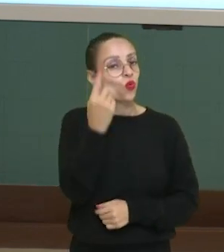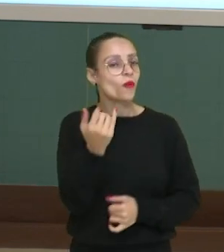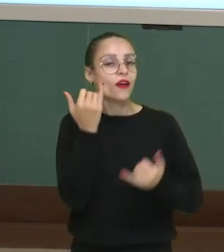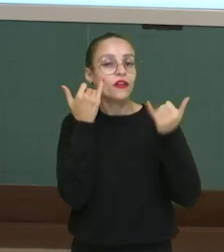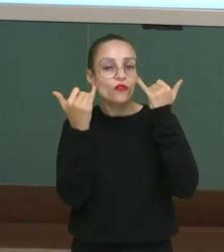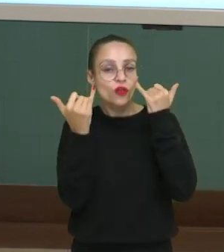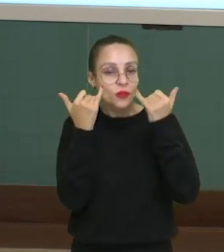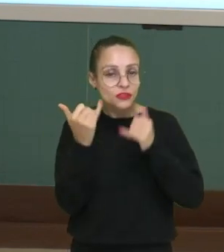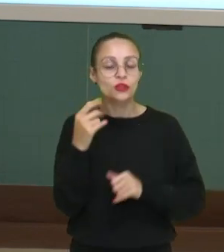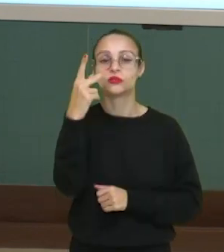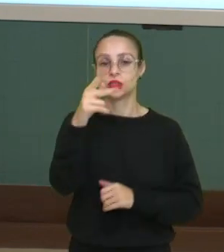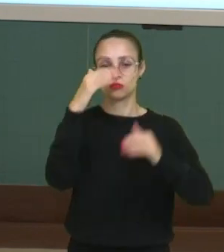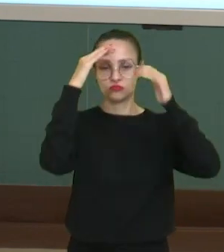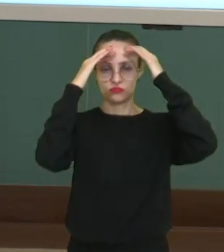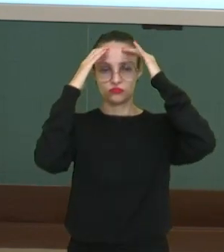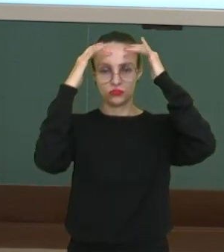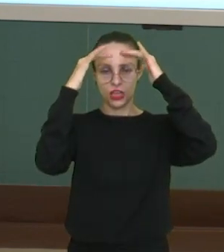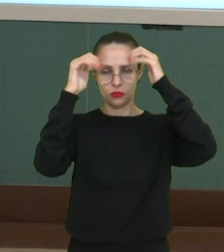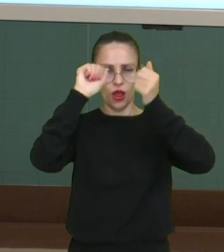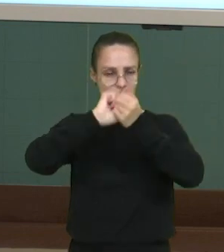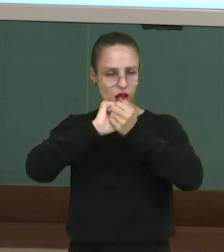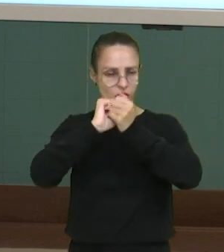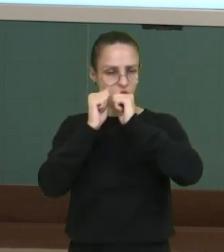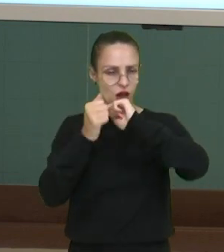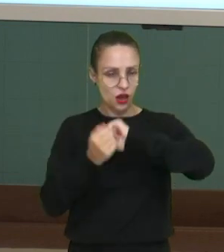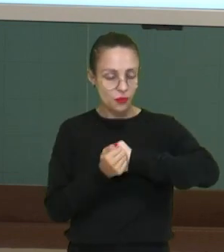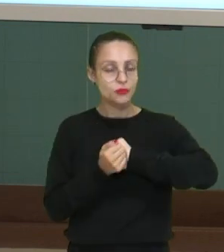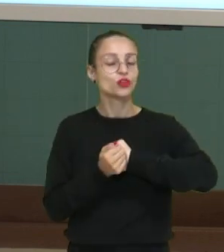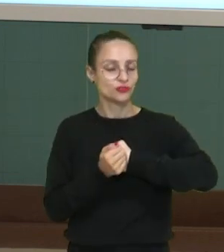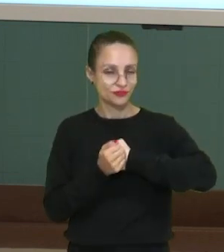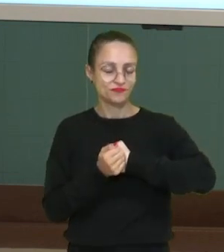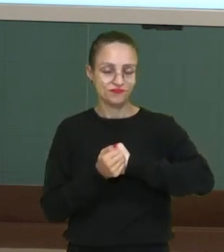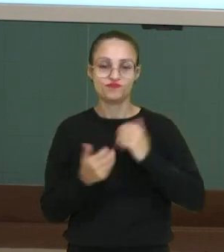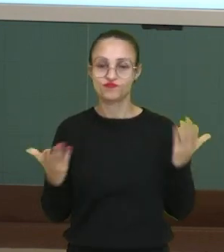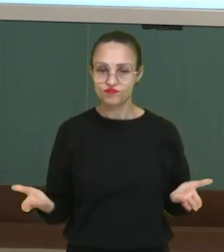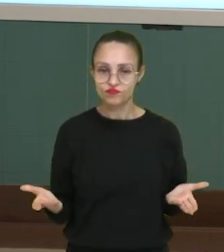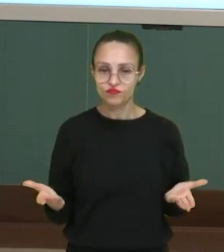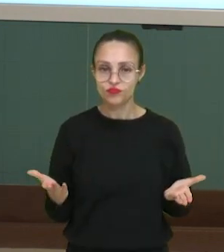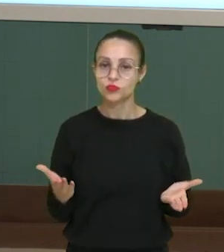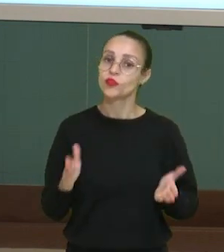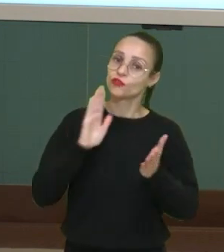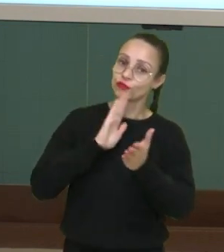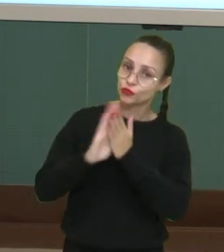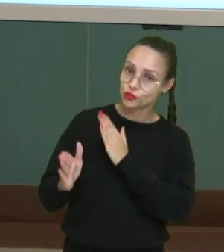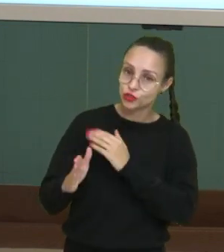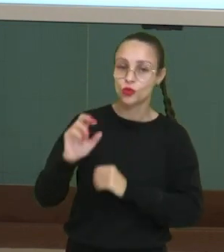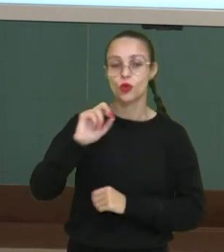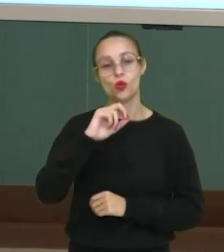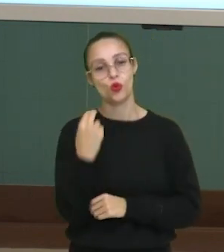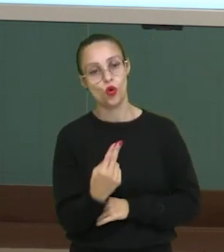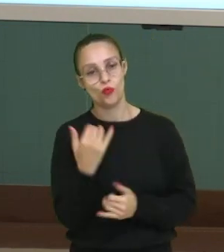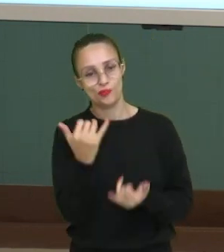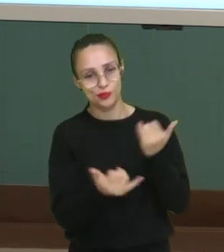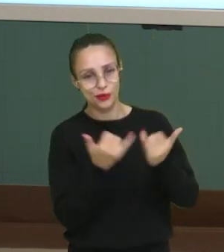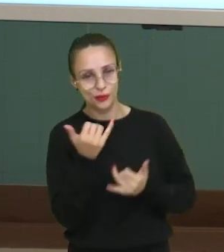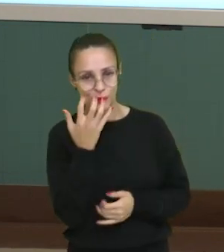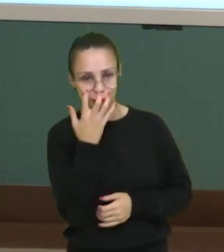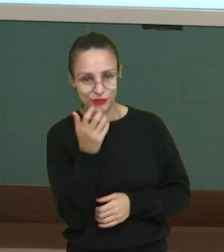informação, o seu cérebro processou e elaborou uma resposta. Ou você fugiu, ou você brincou com o